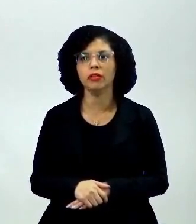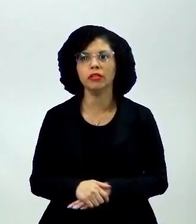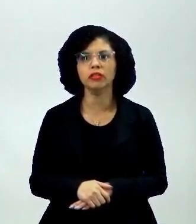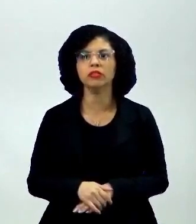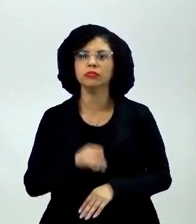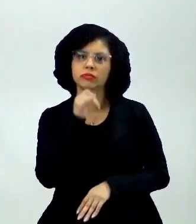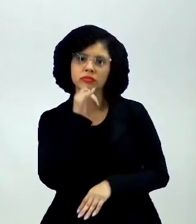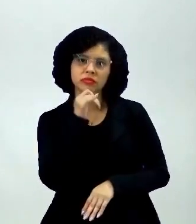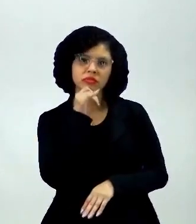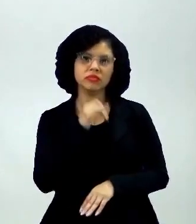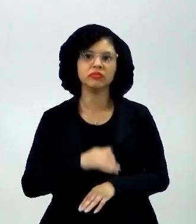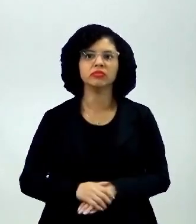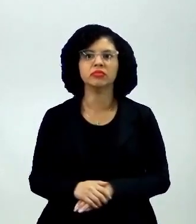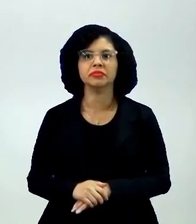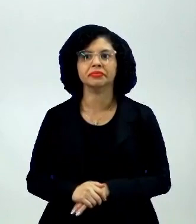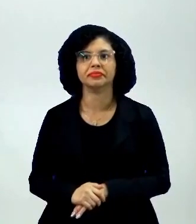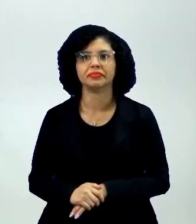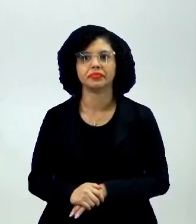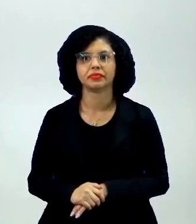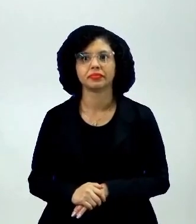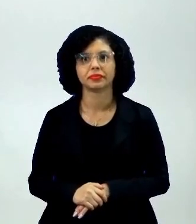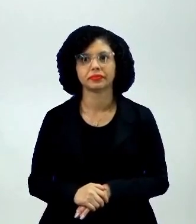Aqui, por exemplo, nós temos